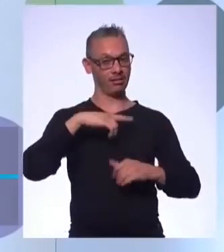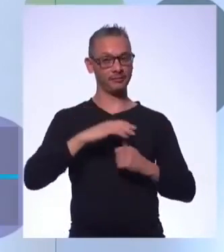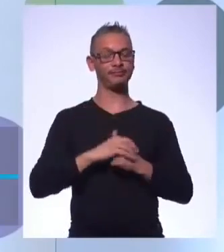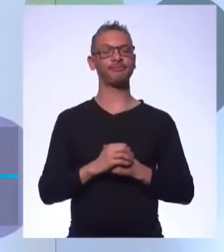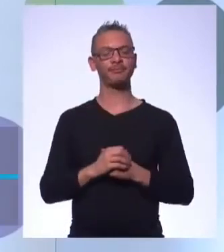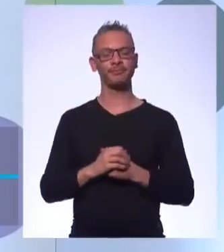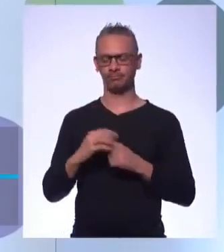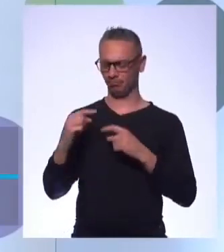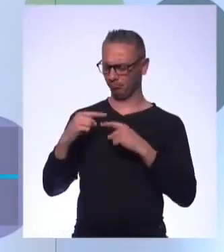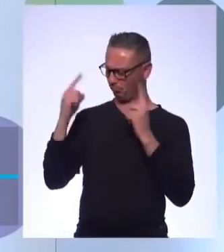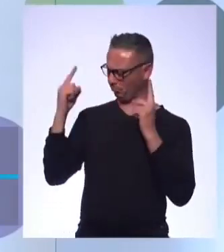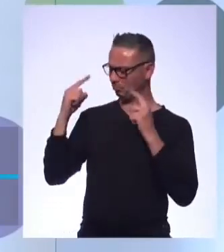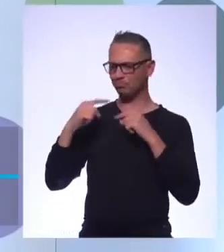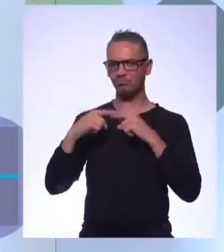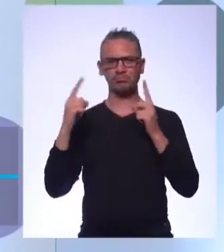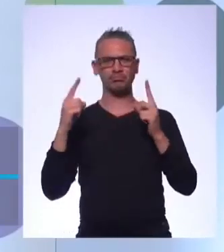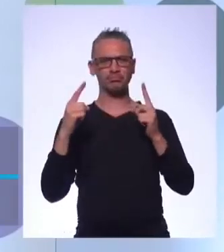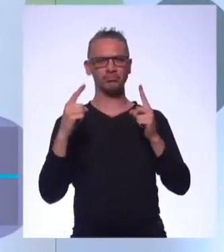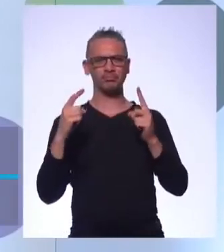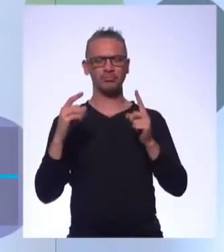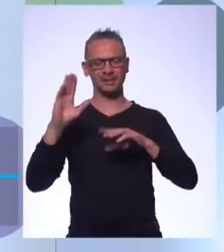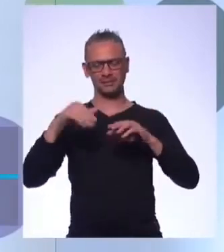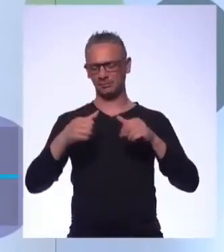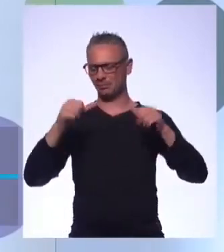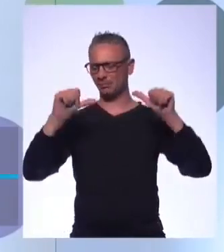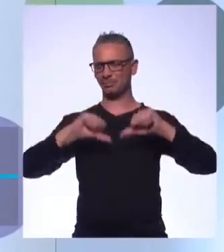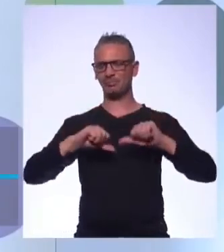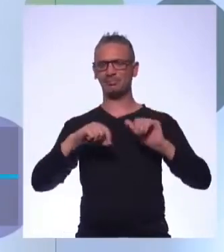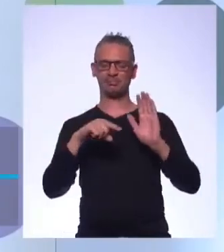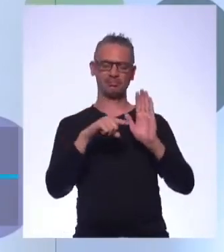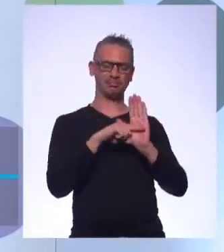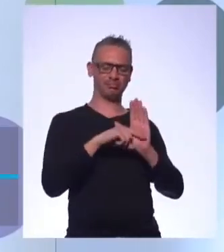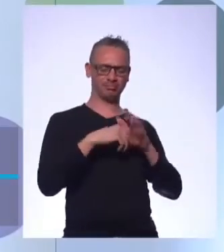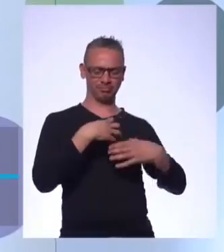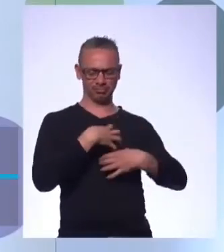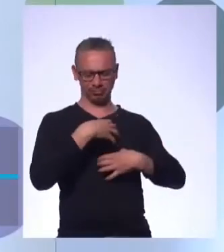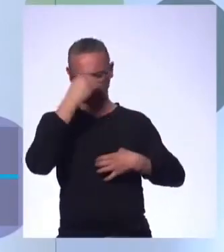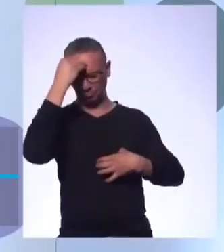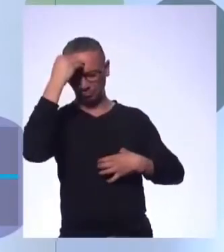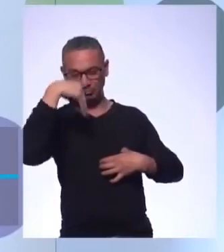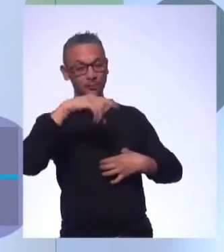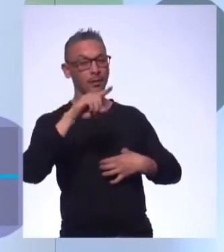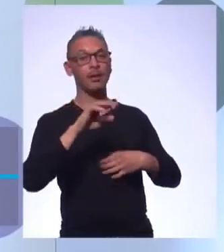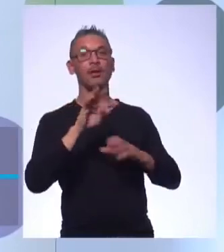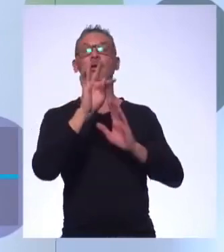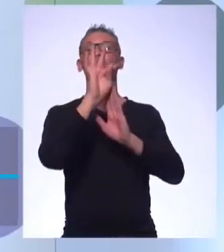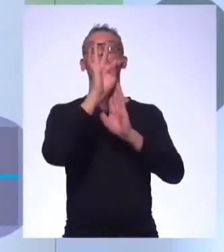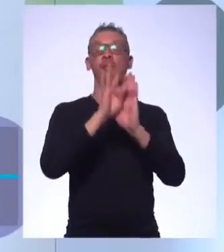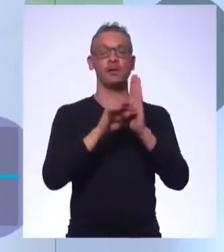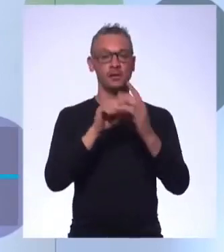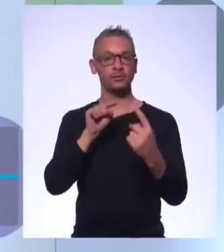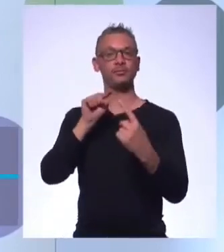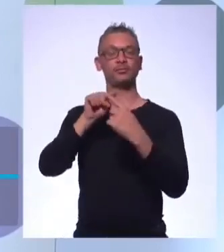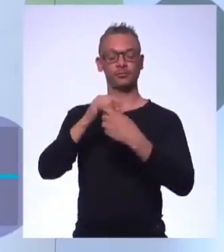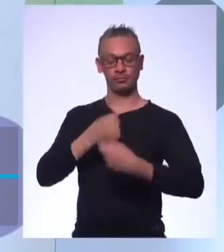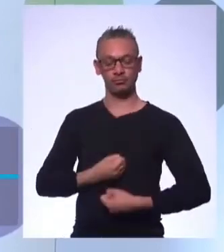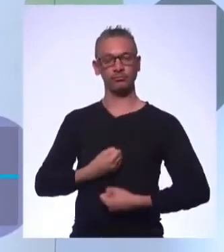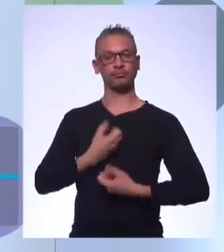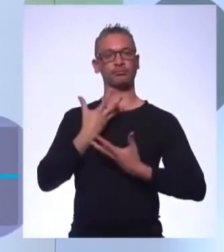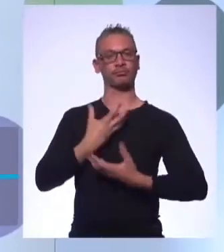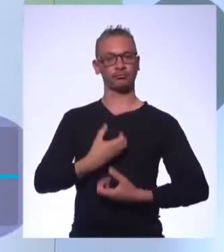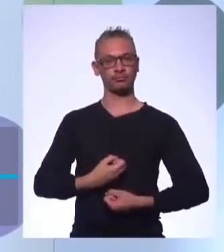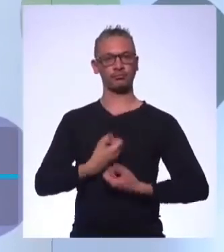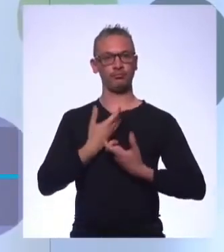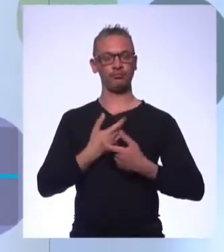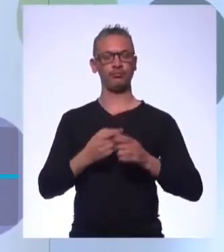gente reclama, a gente é cercado de negatividade. E o texto, ele tem essa função, um texto poético lá que a gente leu, que